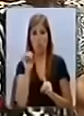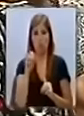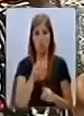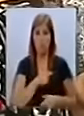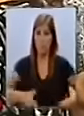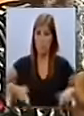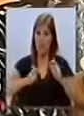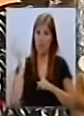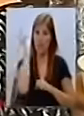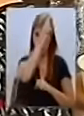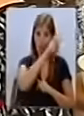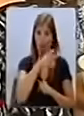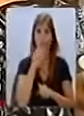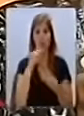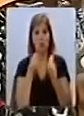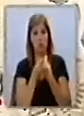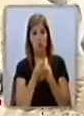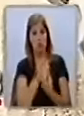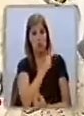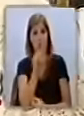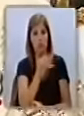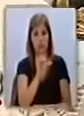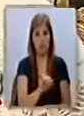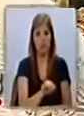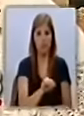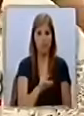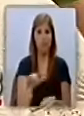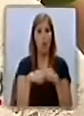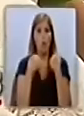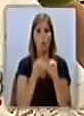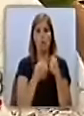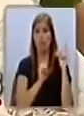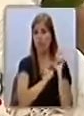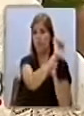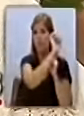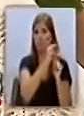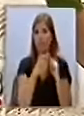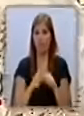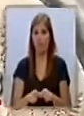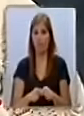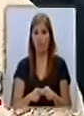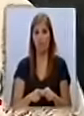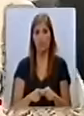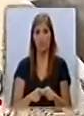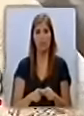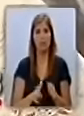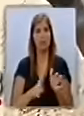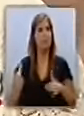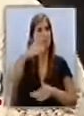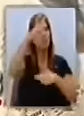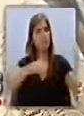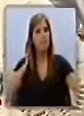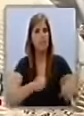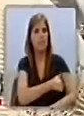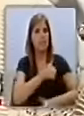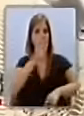outros 2 estudantes da Universidade do Porto. Tratando-se de uma sociedade completamente diferente em termos de questões de escala da cidade, do urbanismo e da